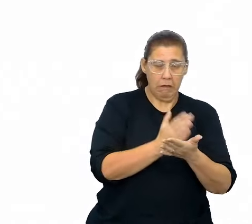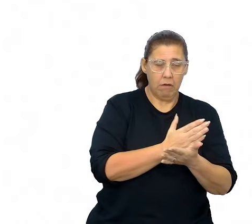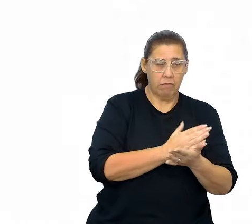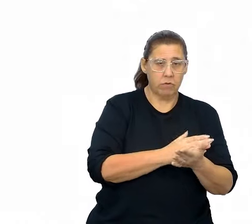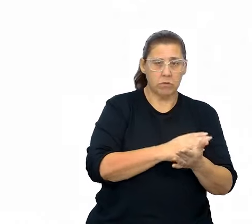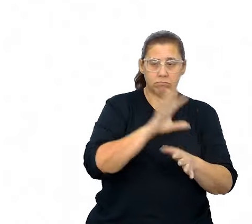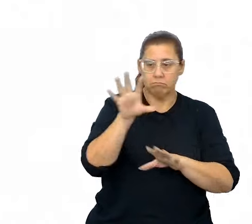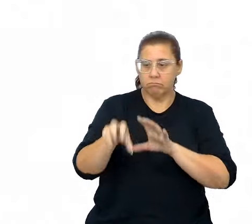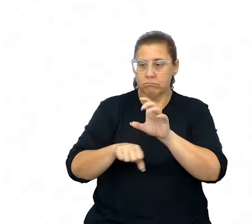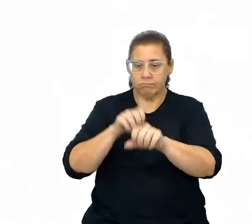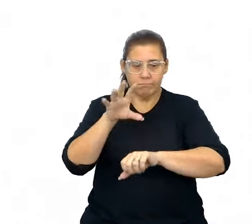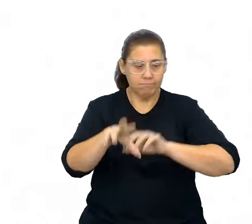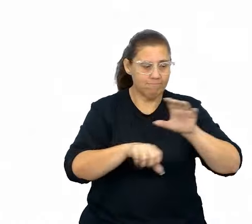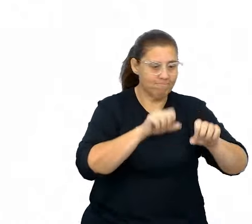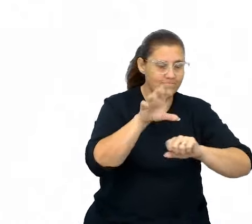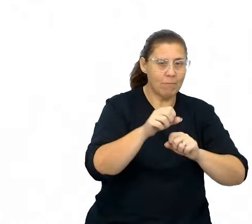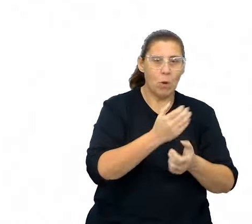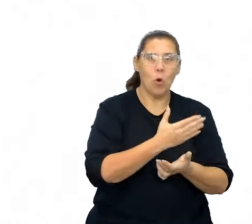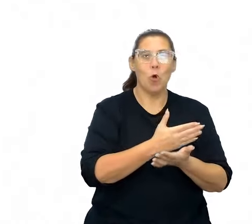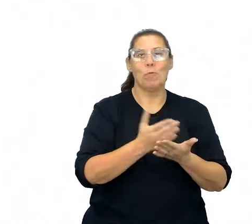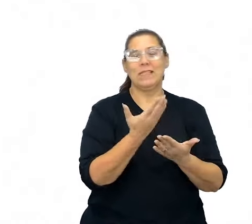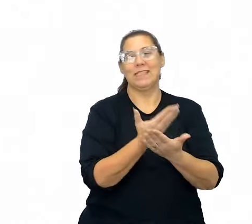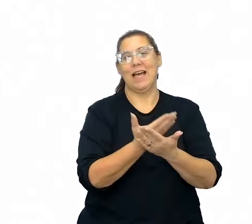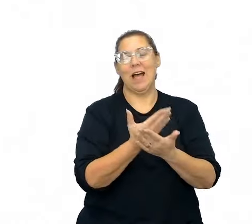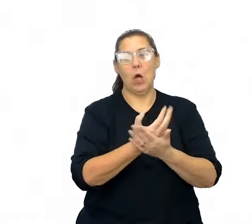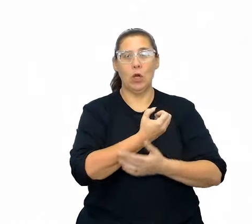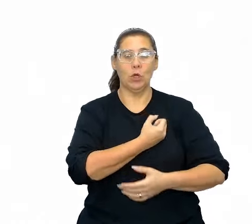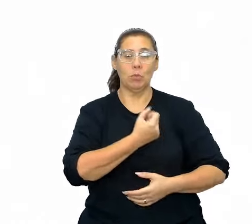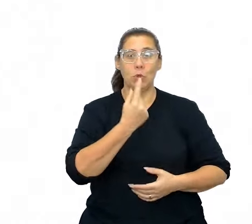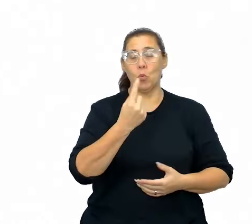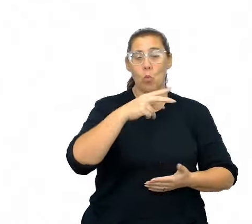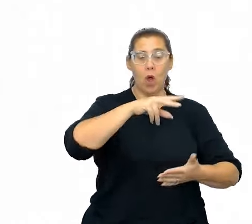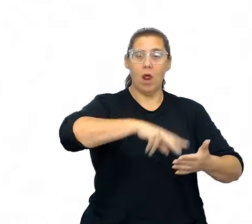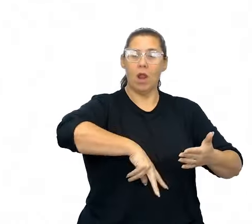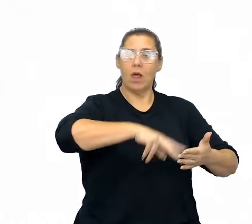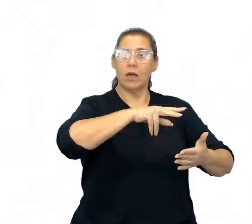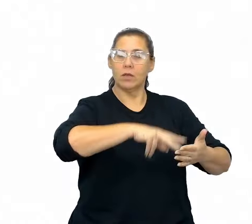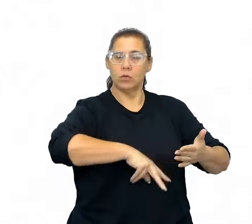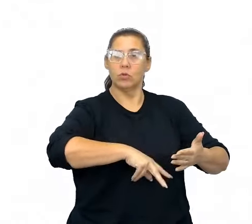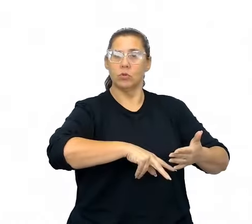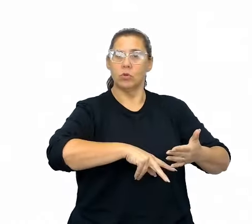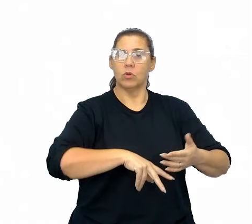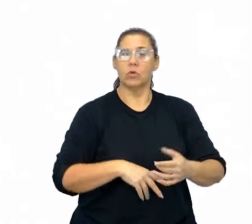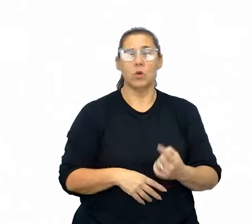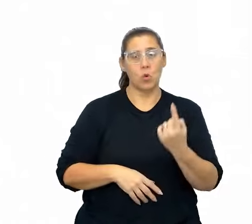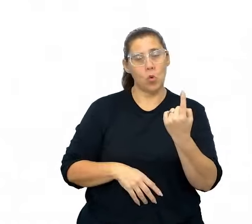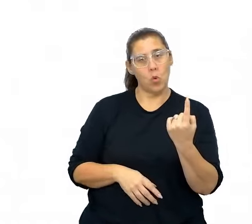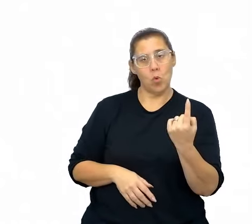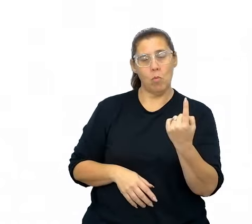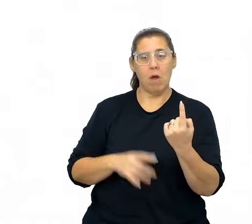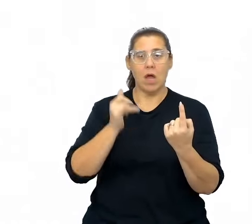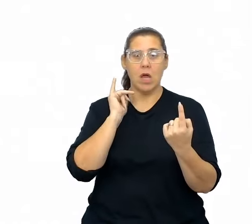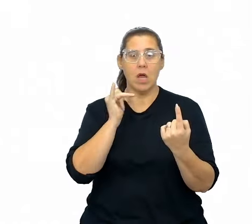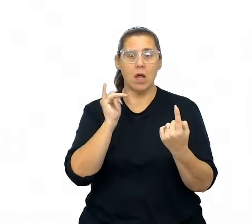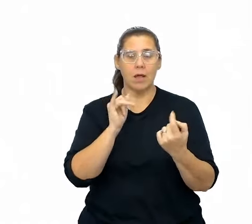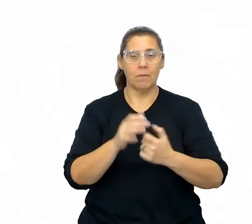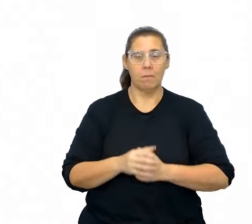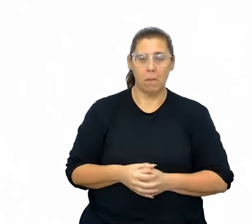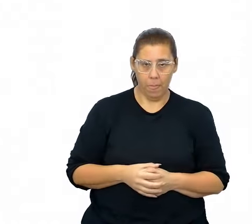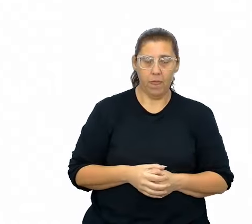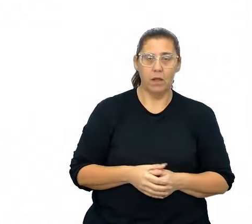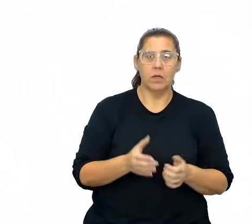de modo que possam iniciar a aula 1, com a leitura de uma delas. Esse